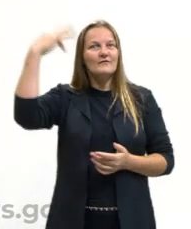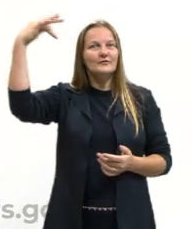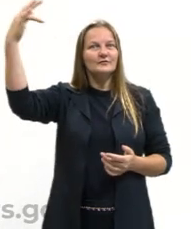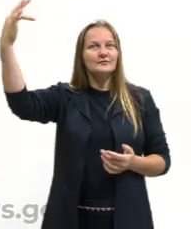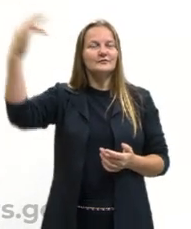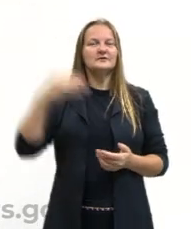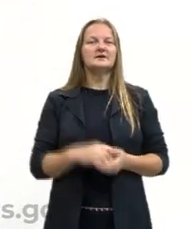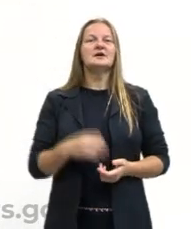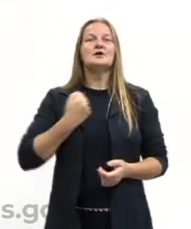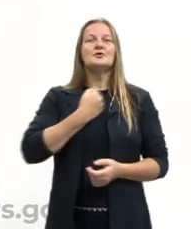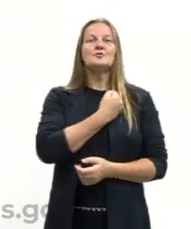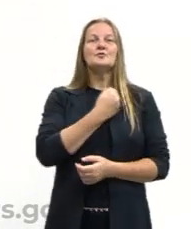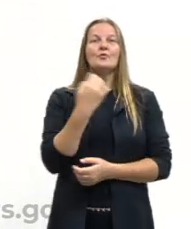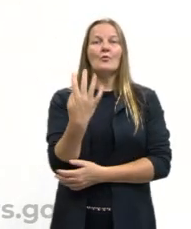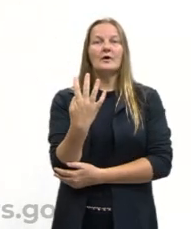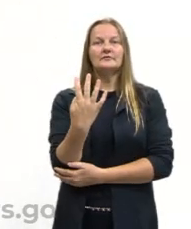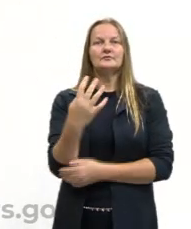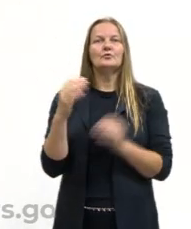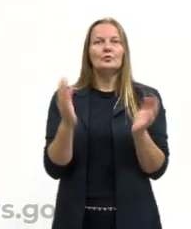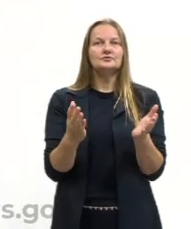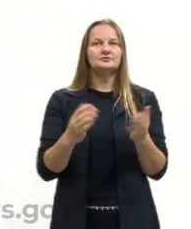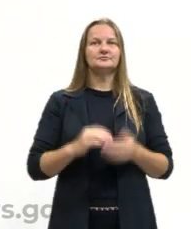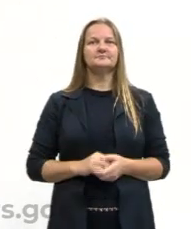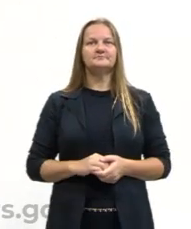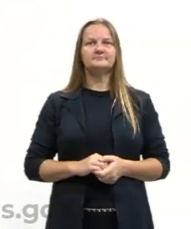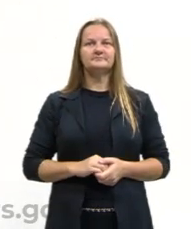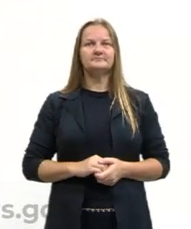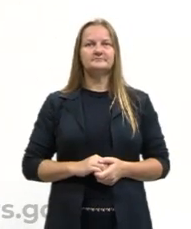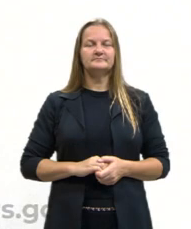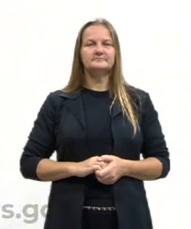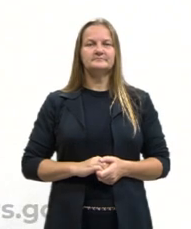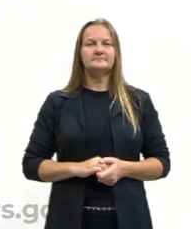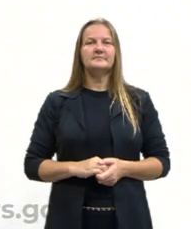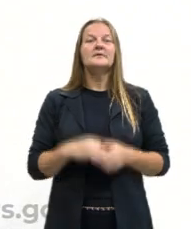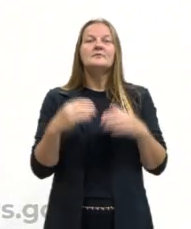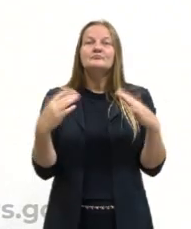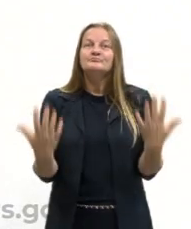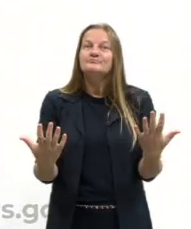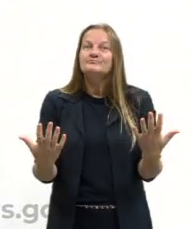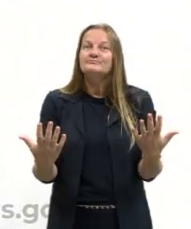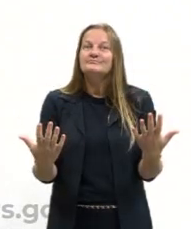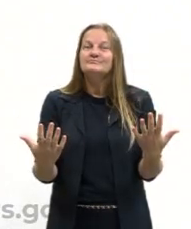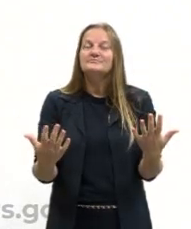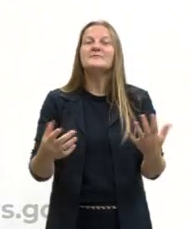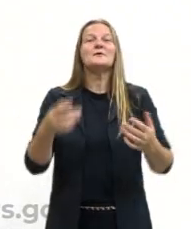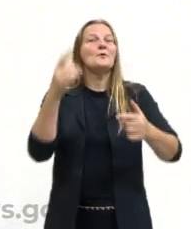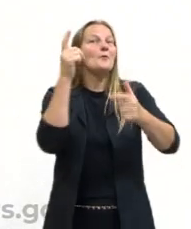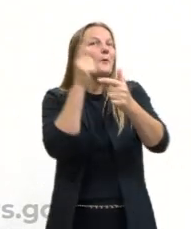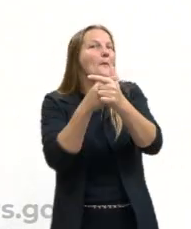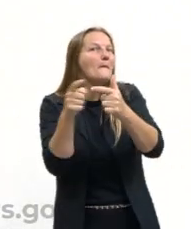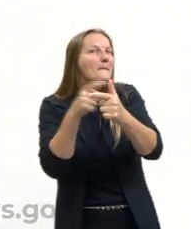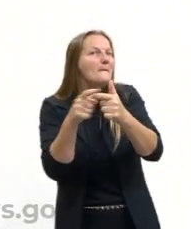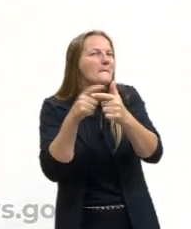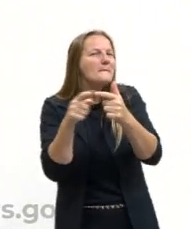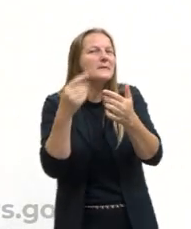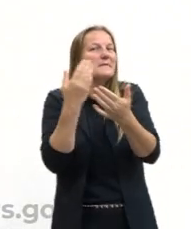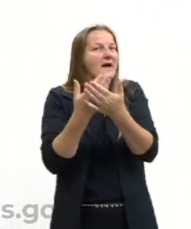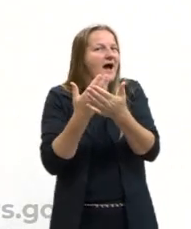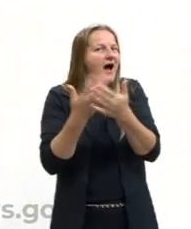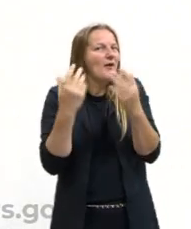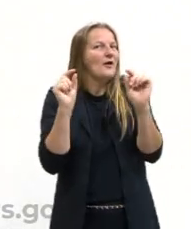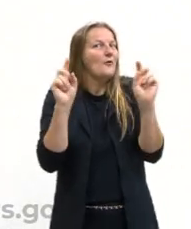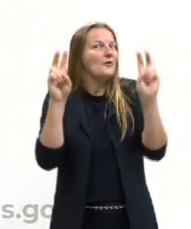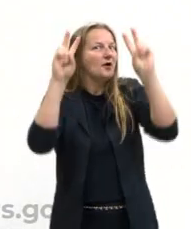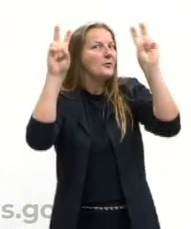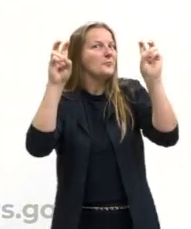nossa aula número 4 de Filosofia de hoje um ano o problema da nossa aula é o seguinte